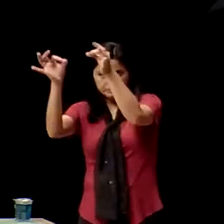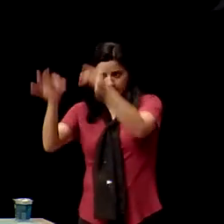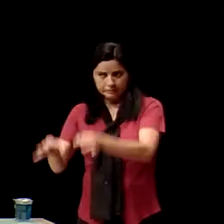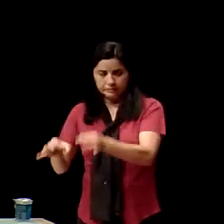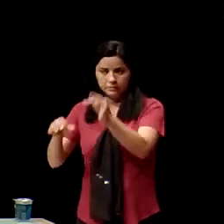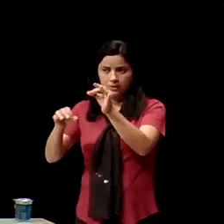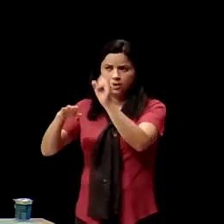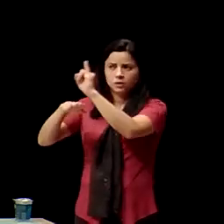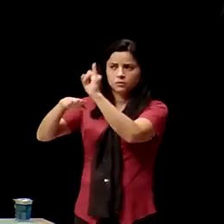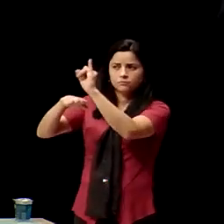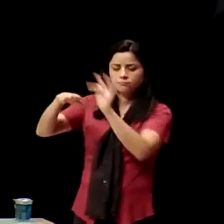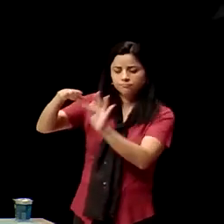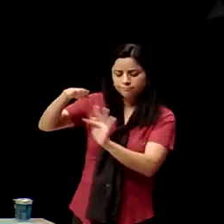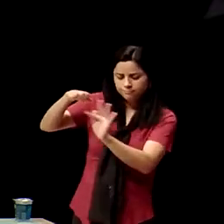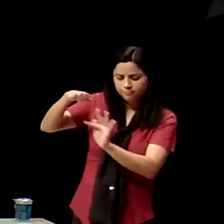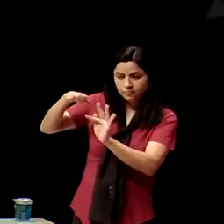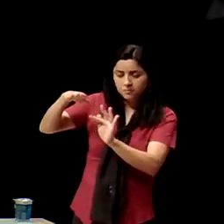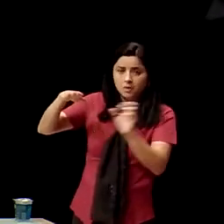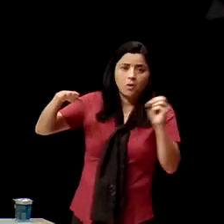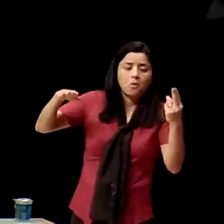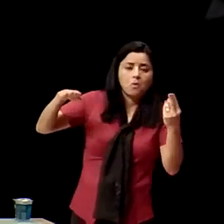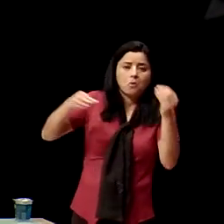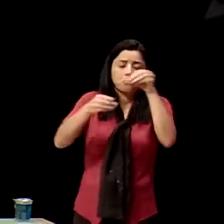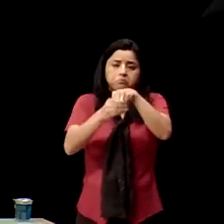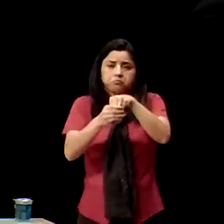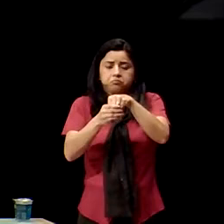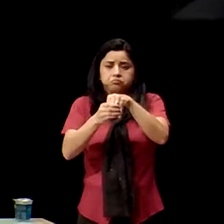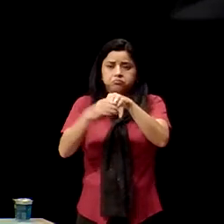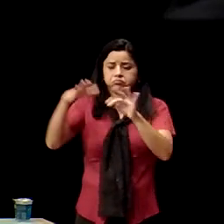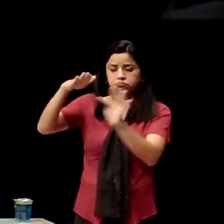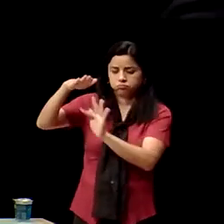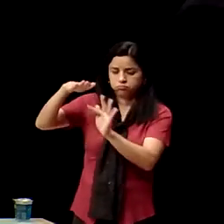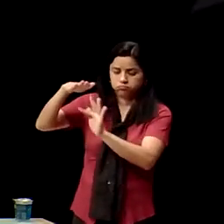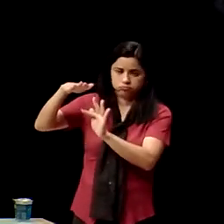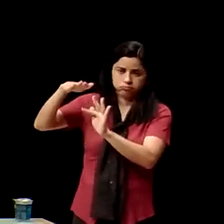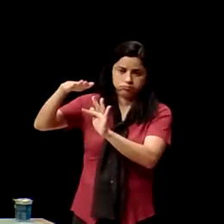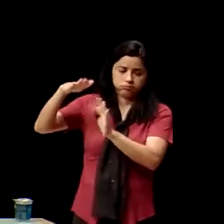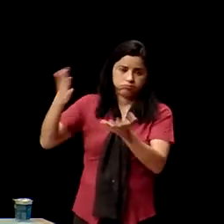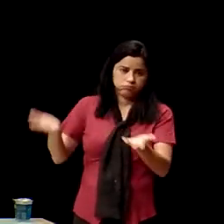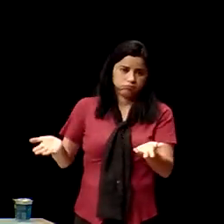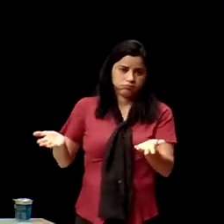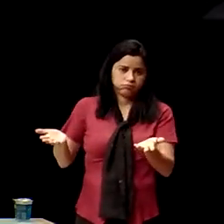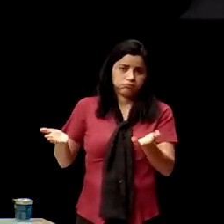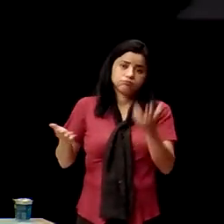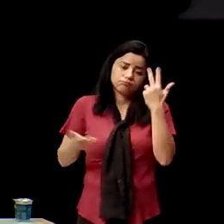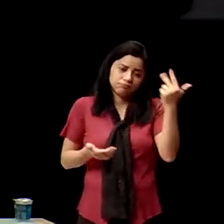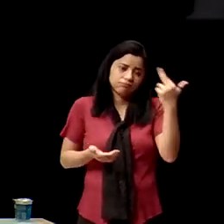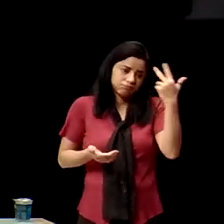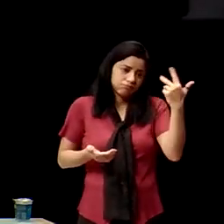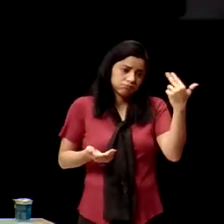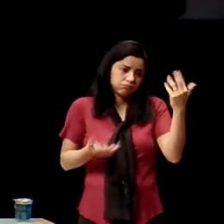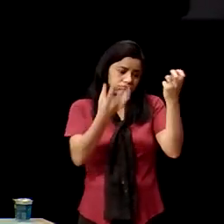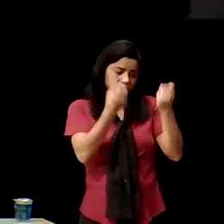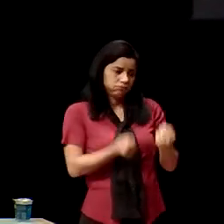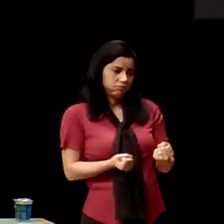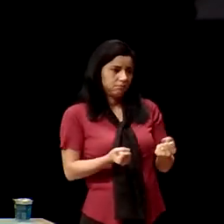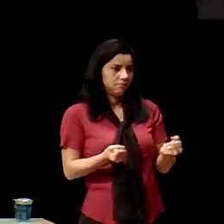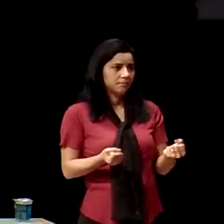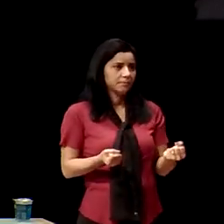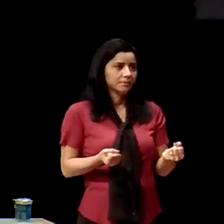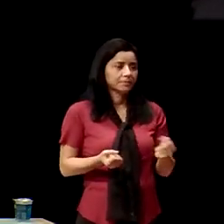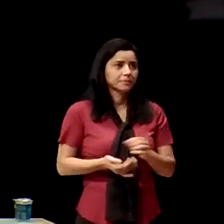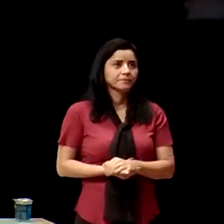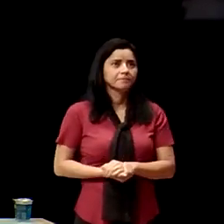não formal ou apenas dentro da educação não formal, como é mais comumente feito.